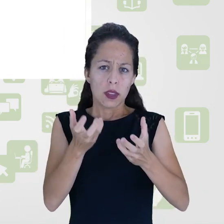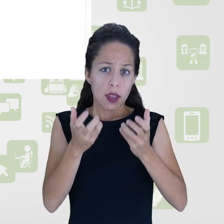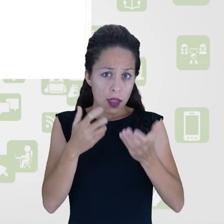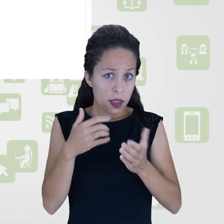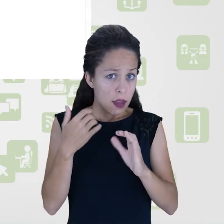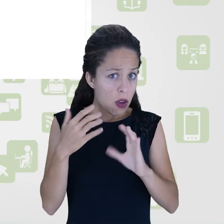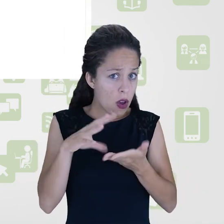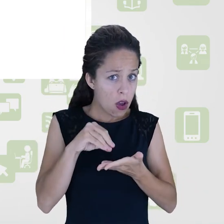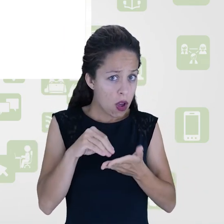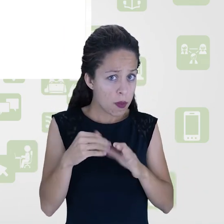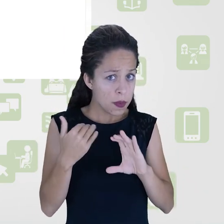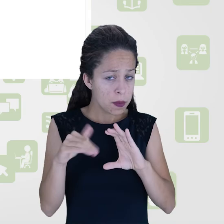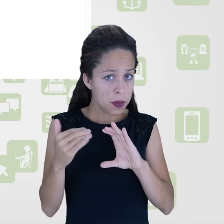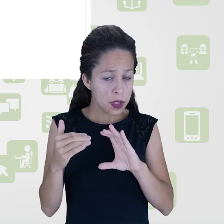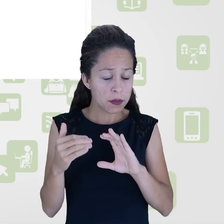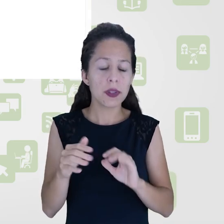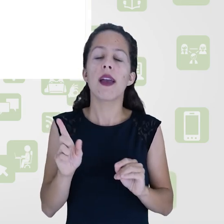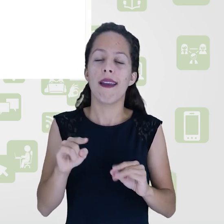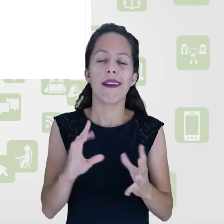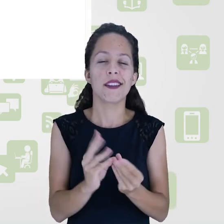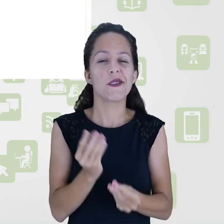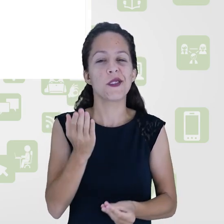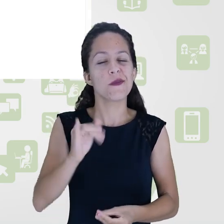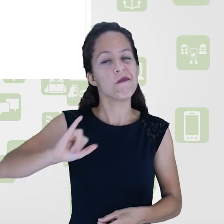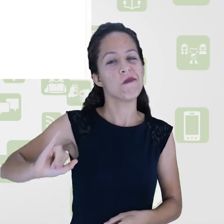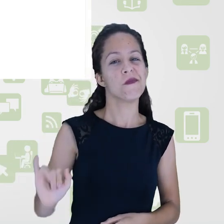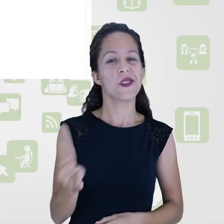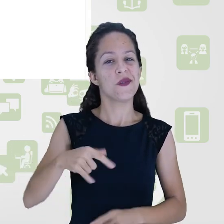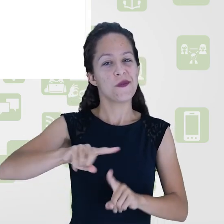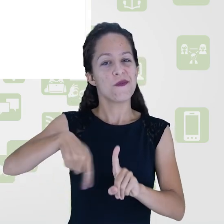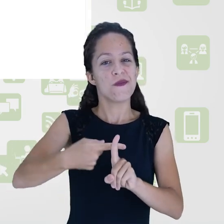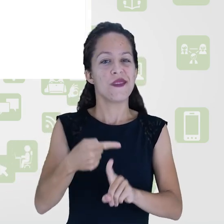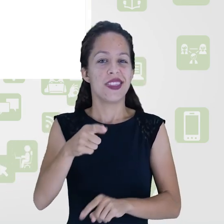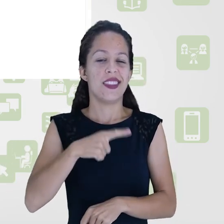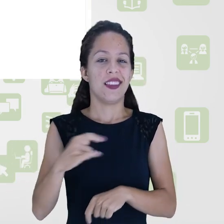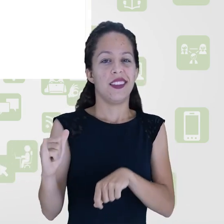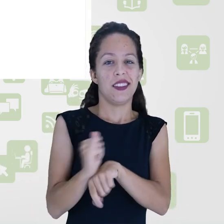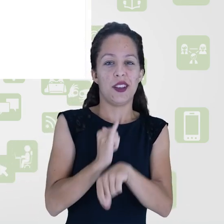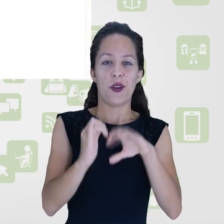uma cópia do e-mail enviado. Então, é isso. Aproveite mais esse